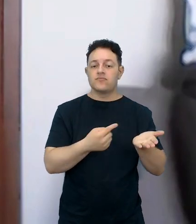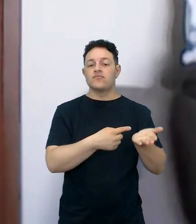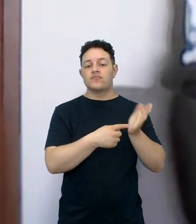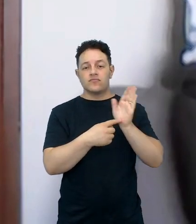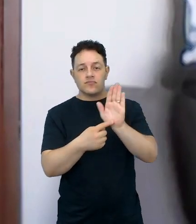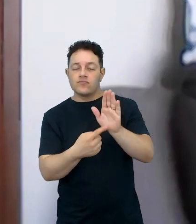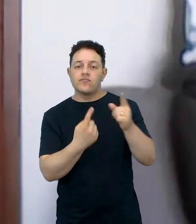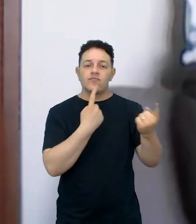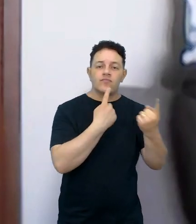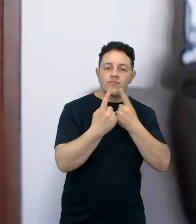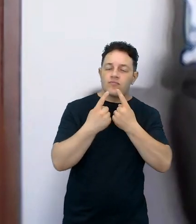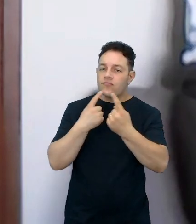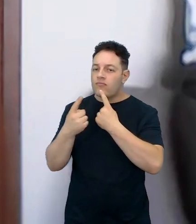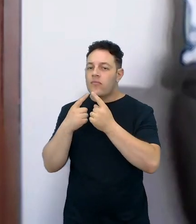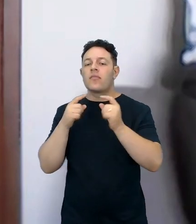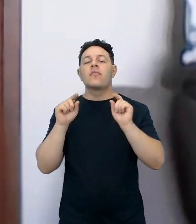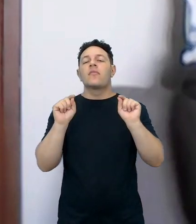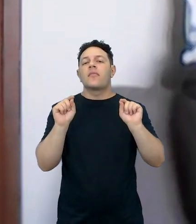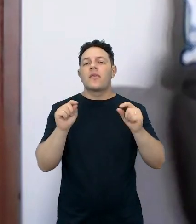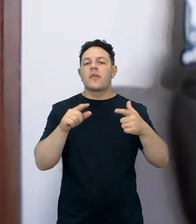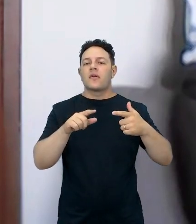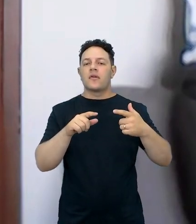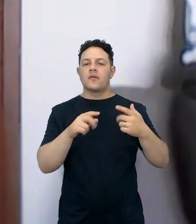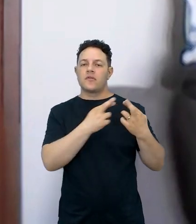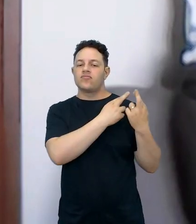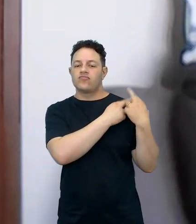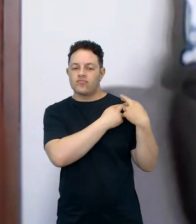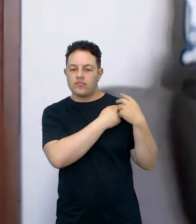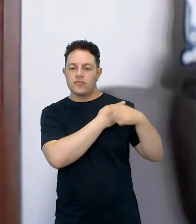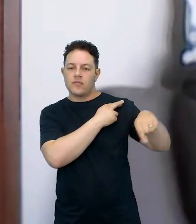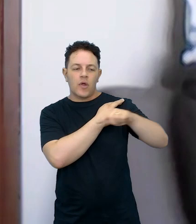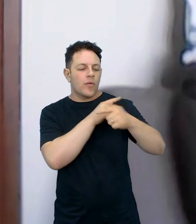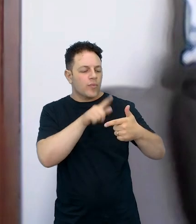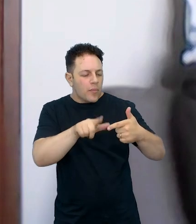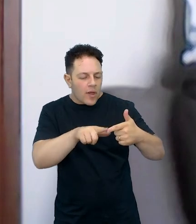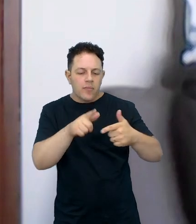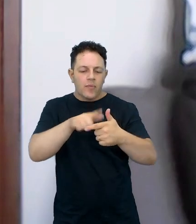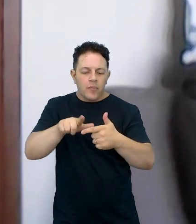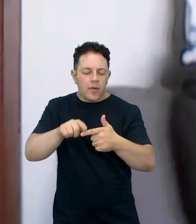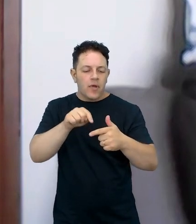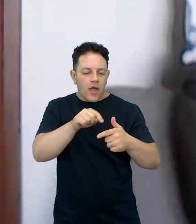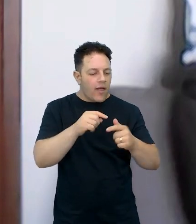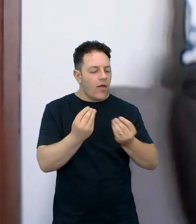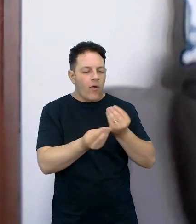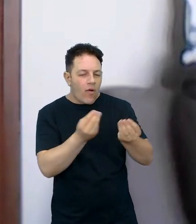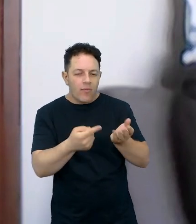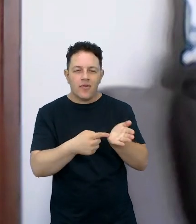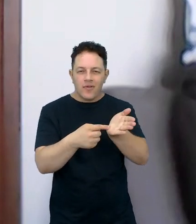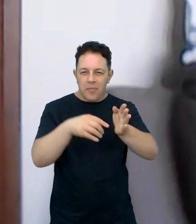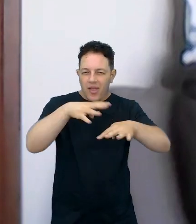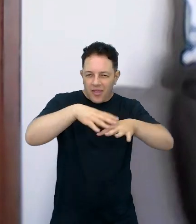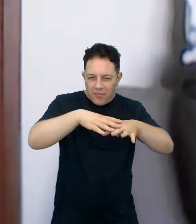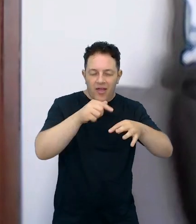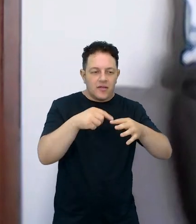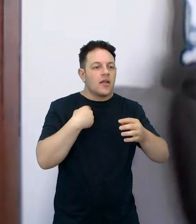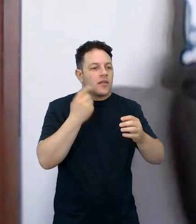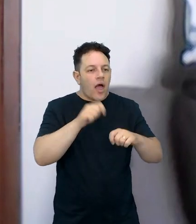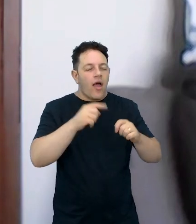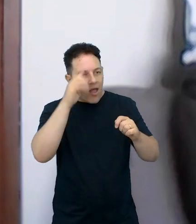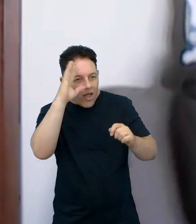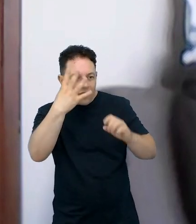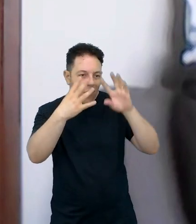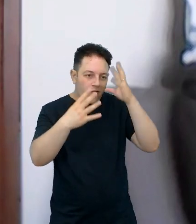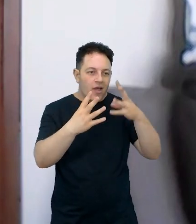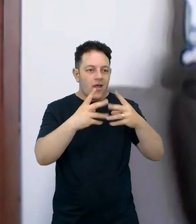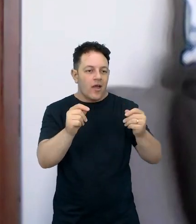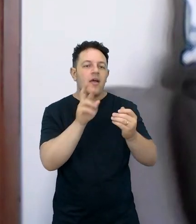discussão a resolução do papel da resolução de problemas no ensino da matemática, que nós trouxemos aí a